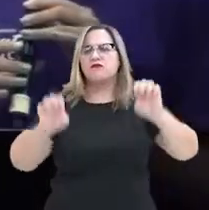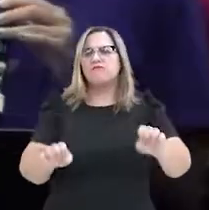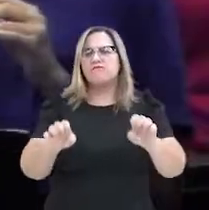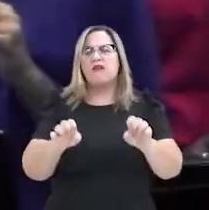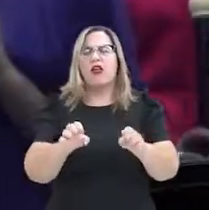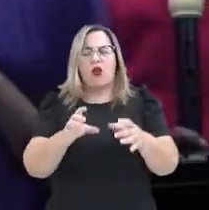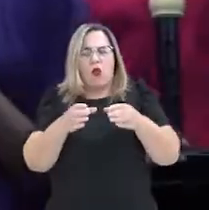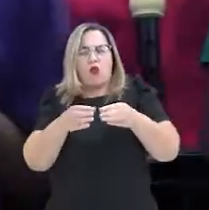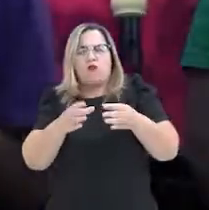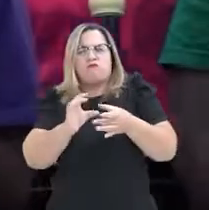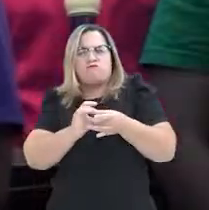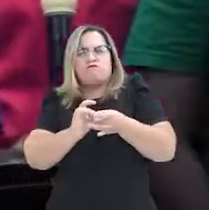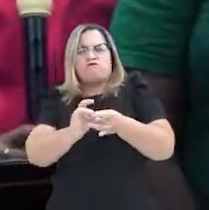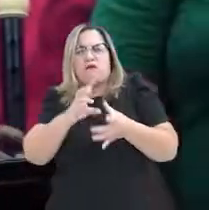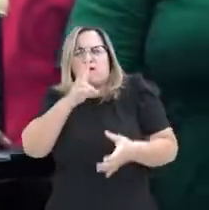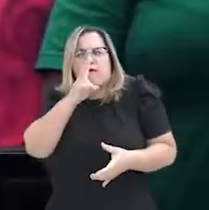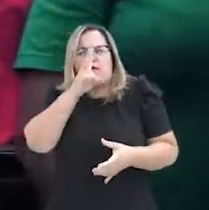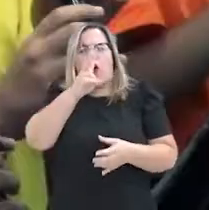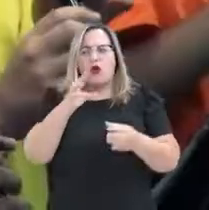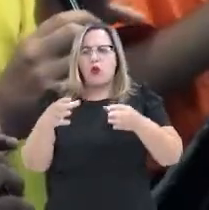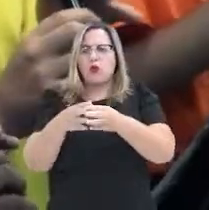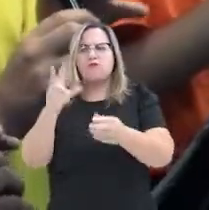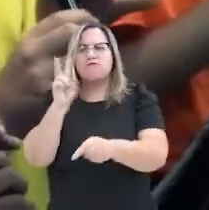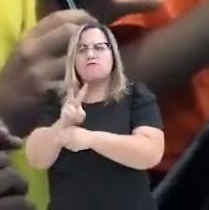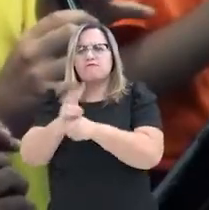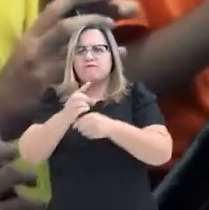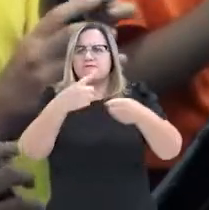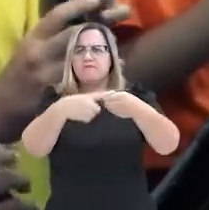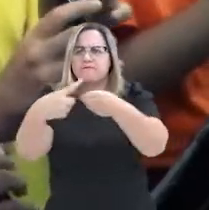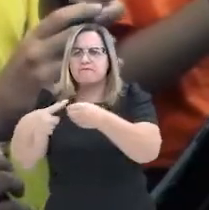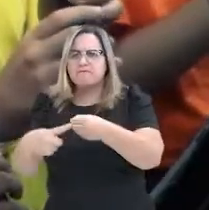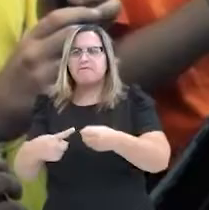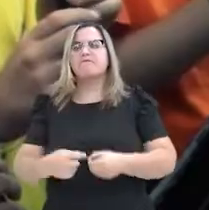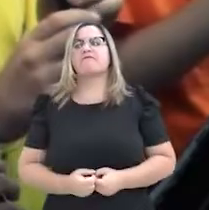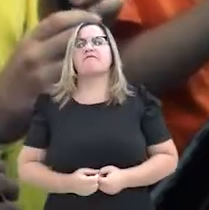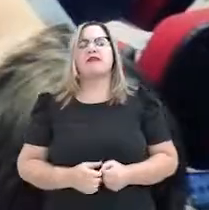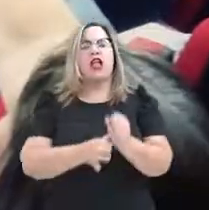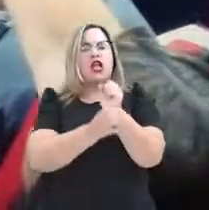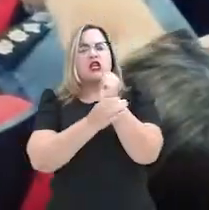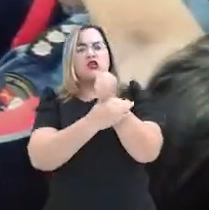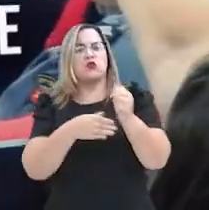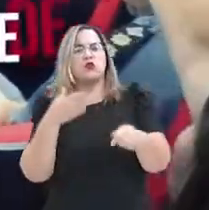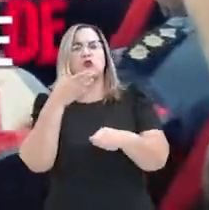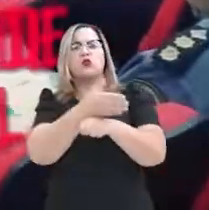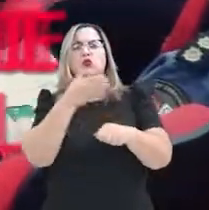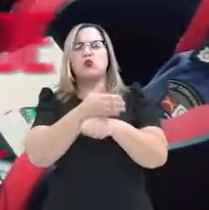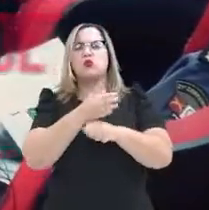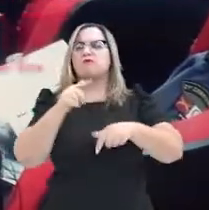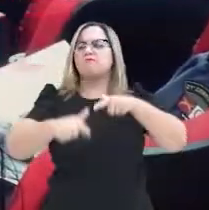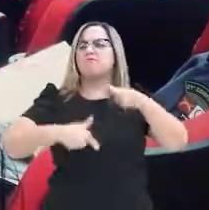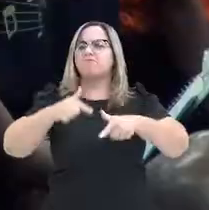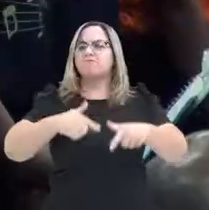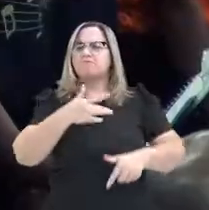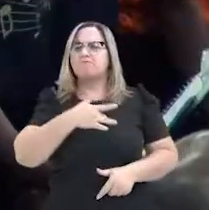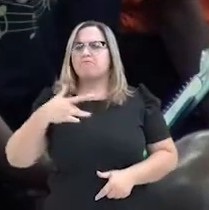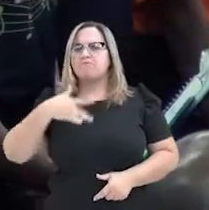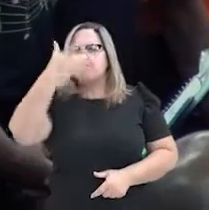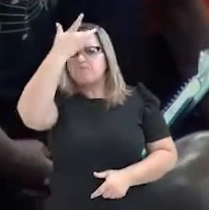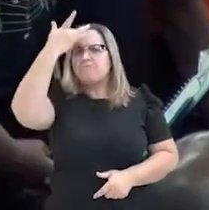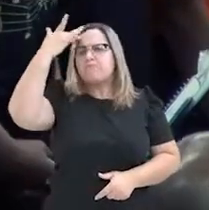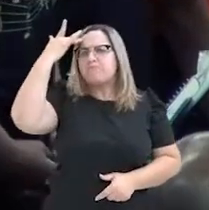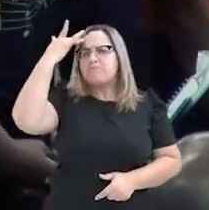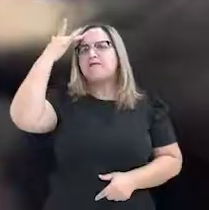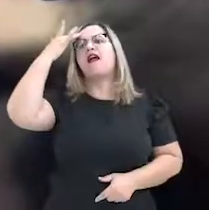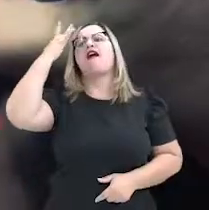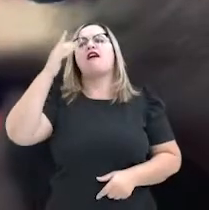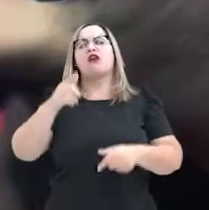a estruturação e fortalecimento da rede de proteção nos municípios, a garantia do acesso aos serviços de saúde